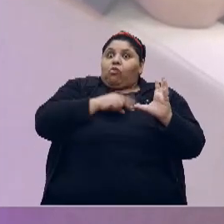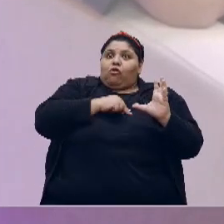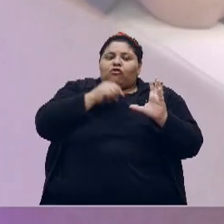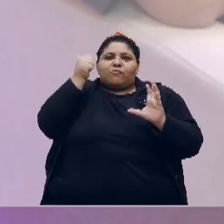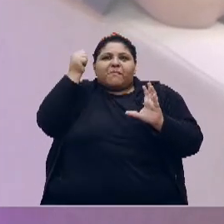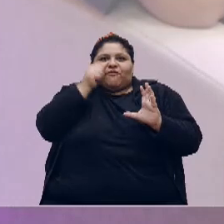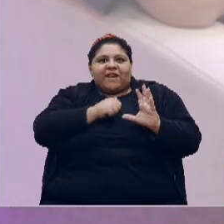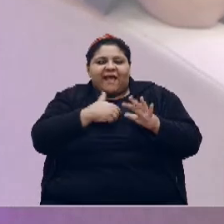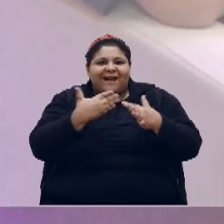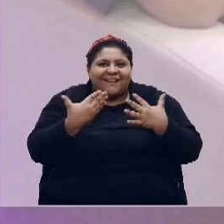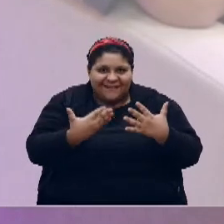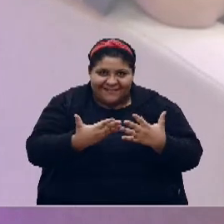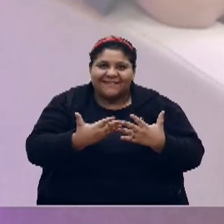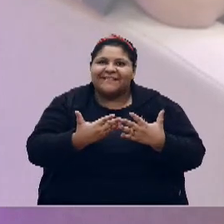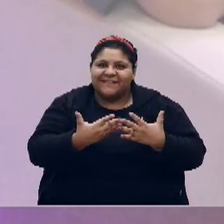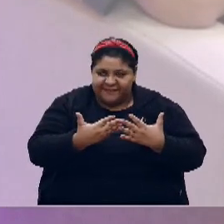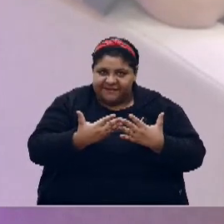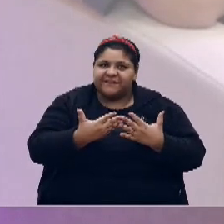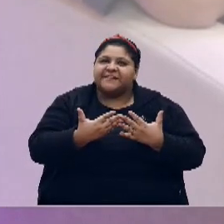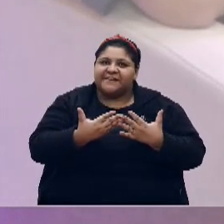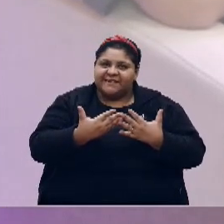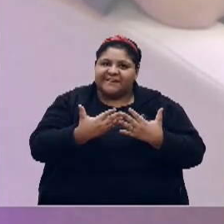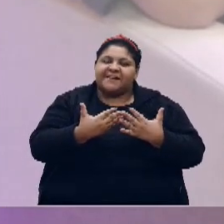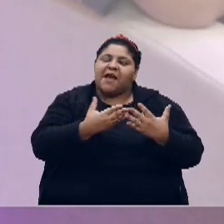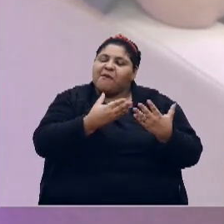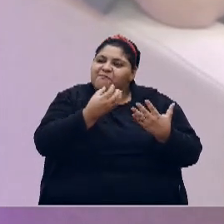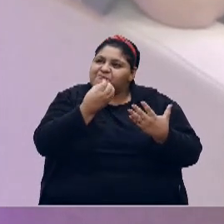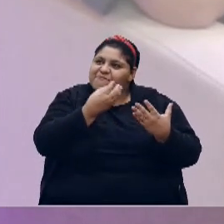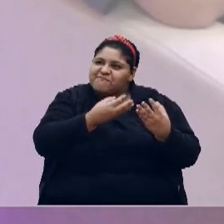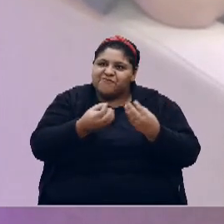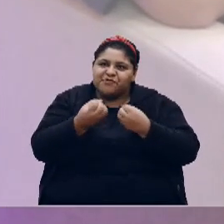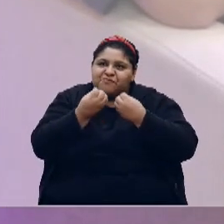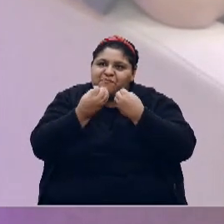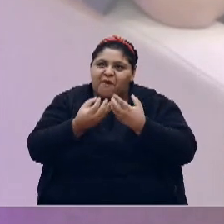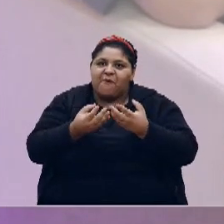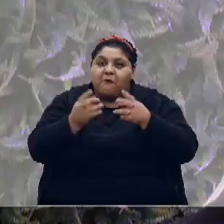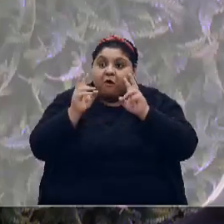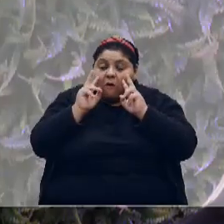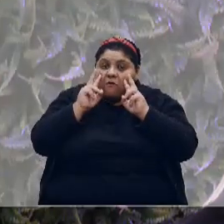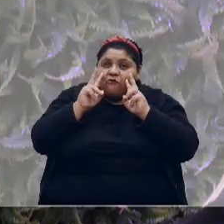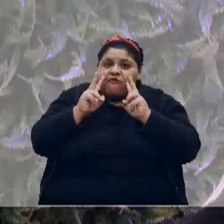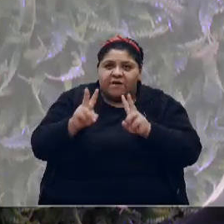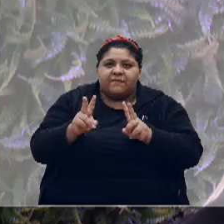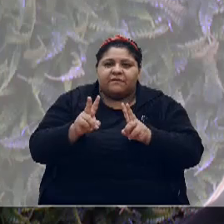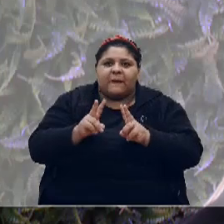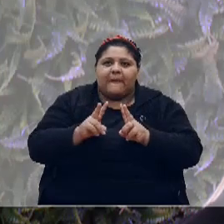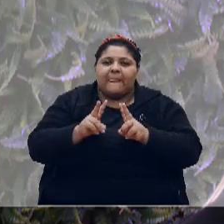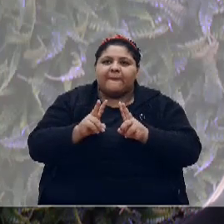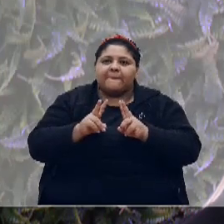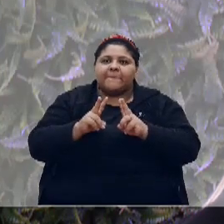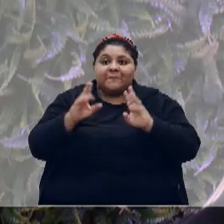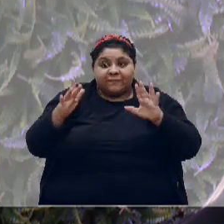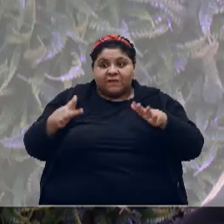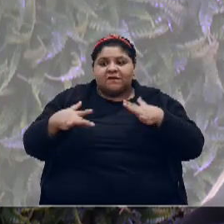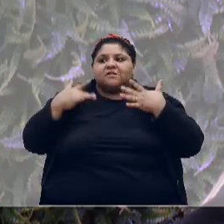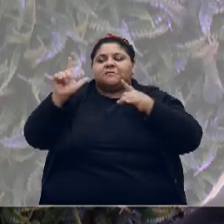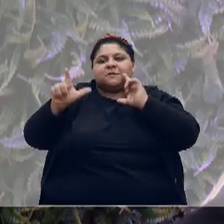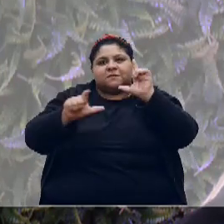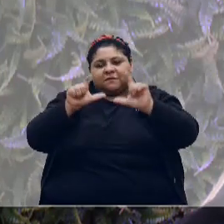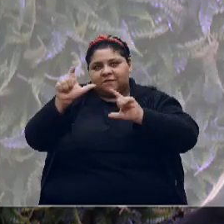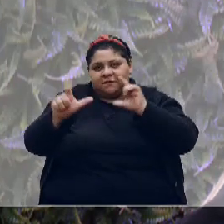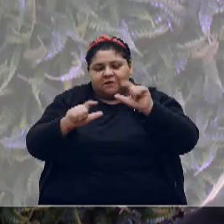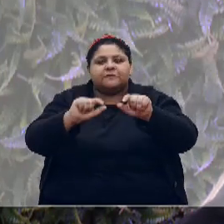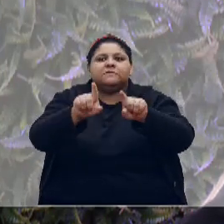Então é gostoso demais. É gostoso demais ver essa surpresa das pessoas.